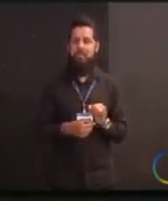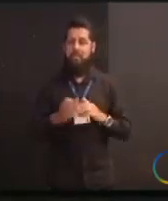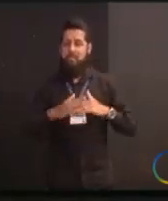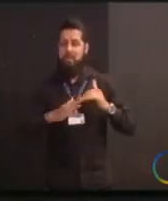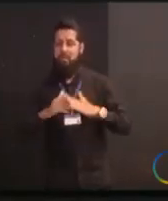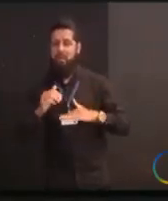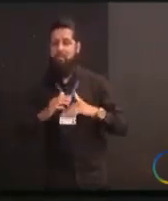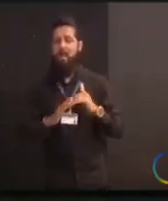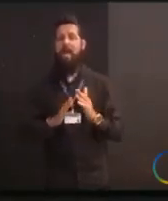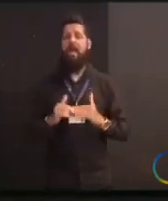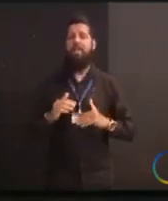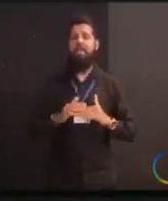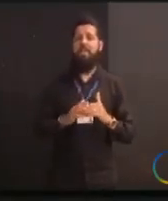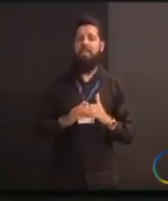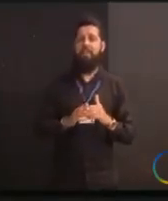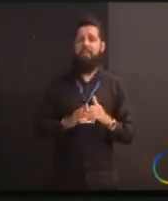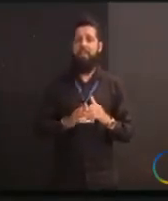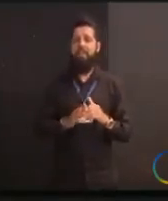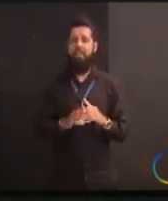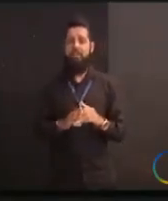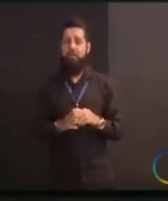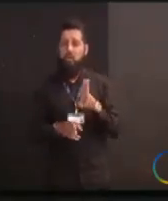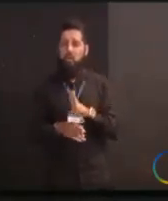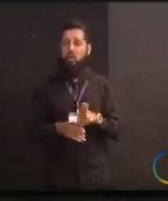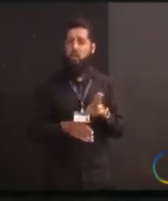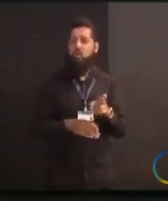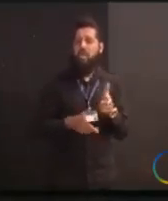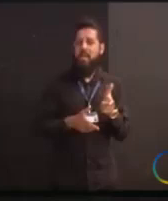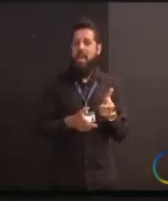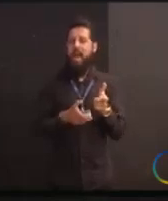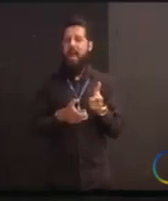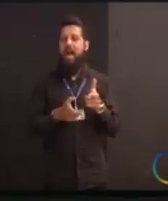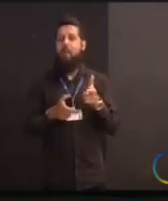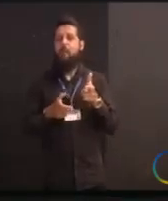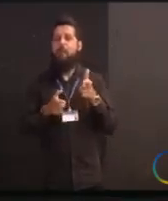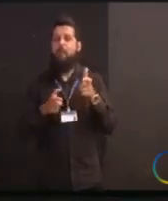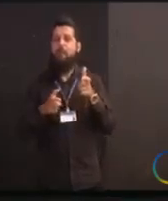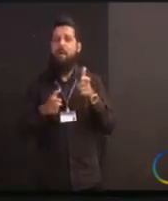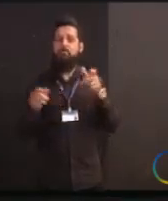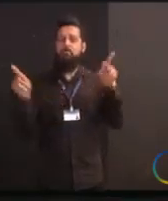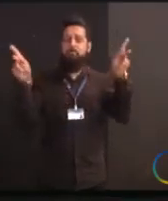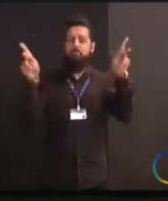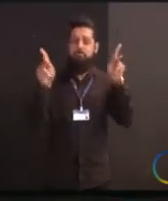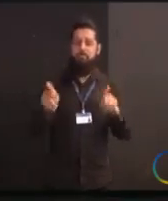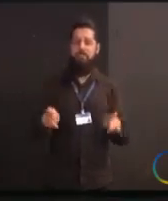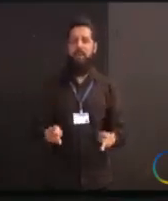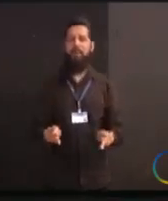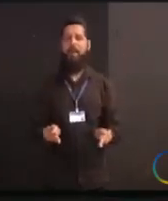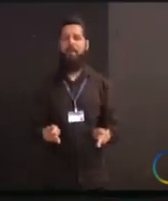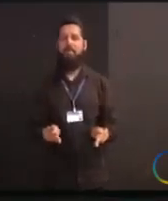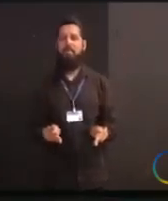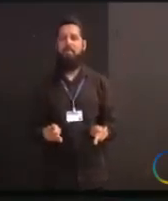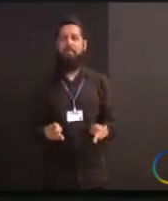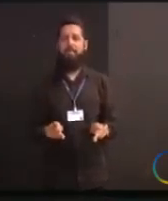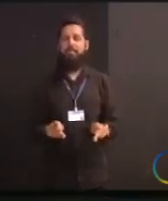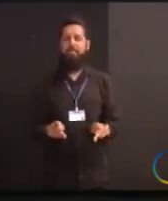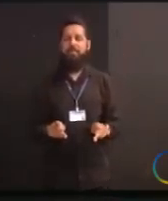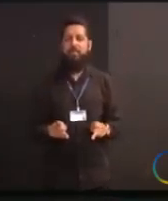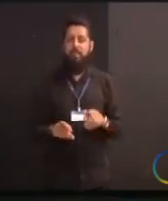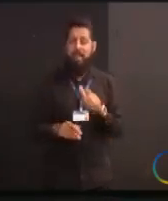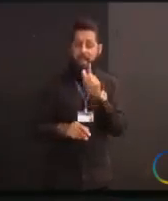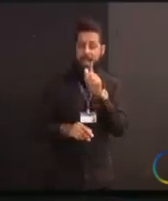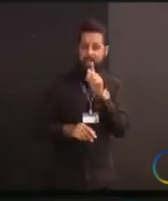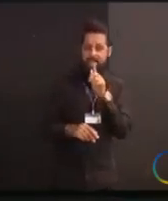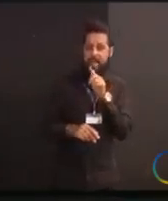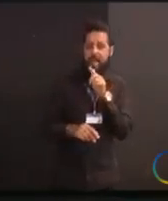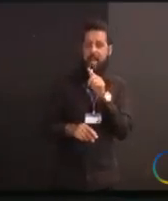o Chico. Beba, não engula e nem cuspa na cara do